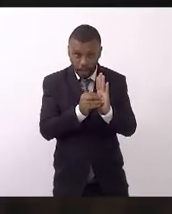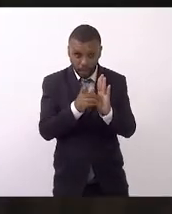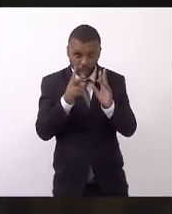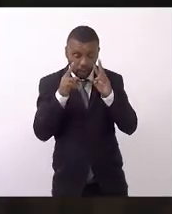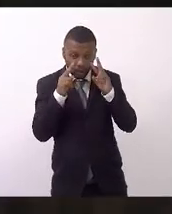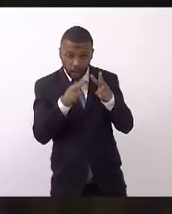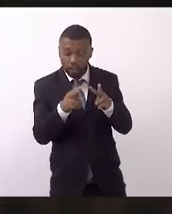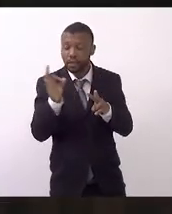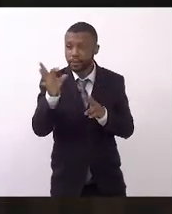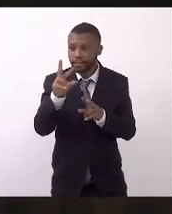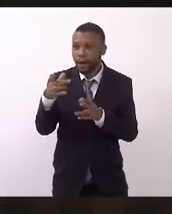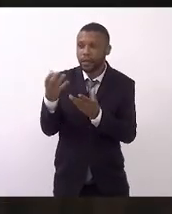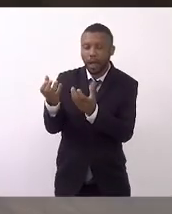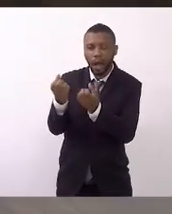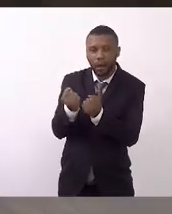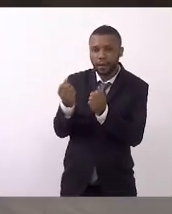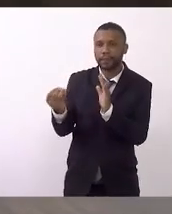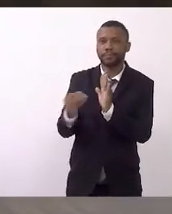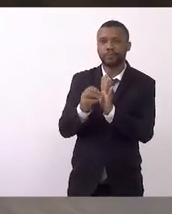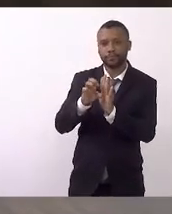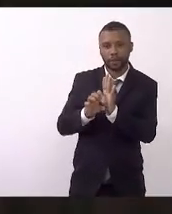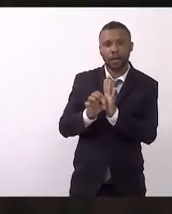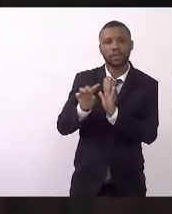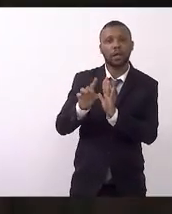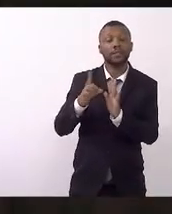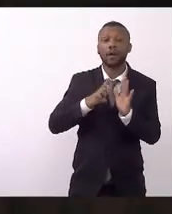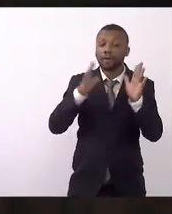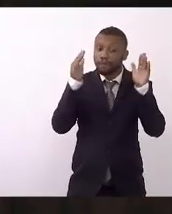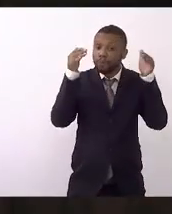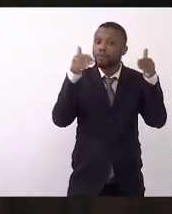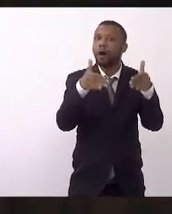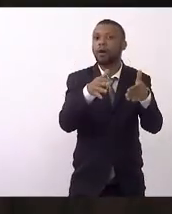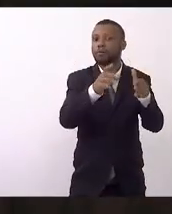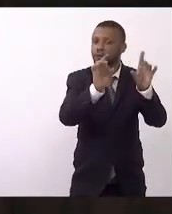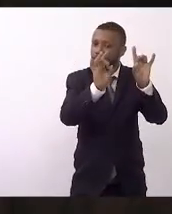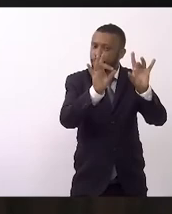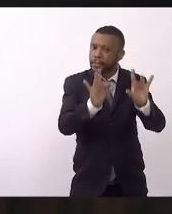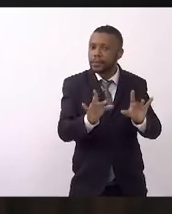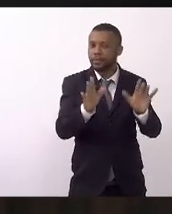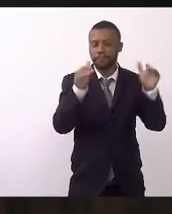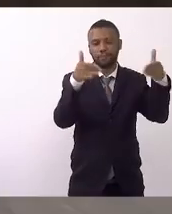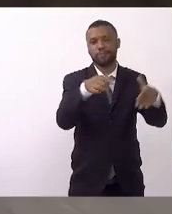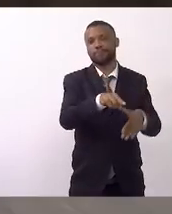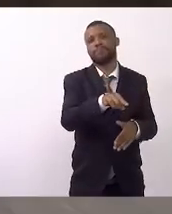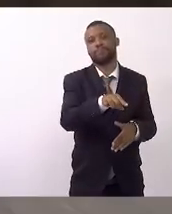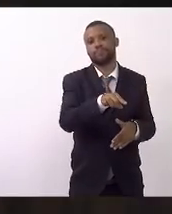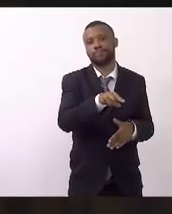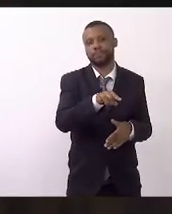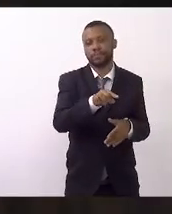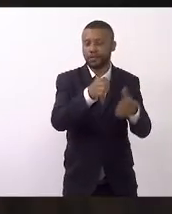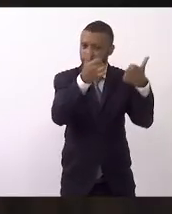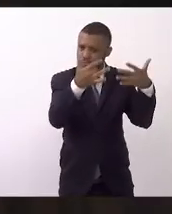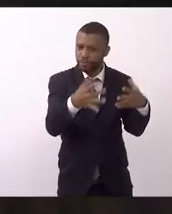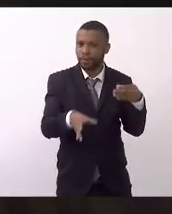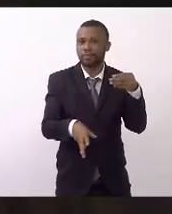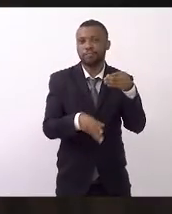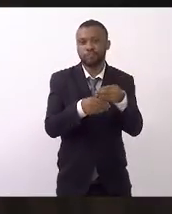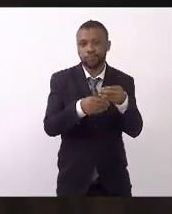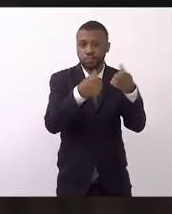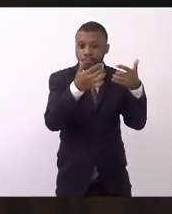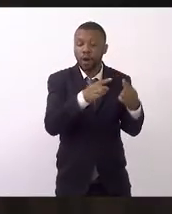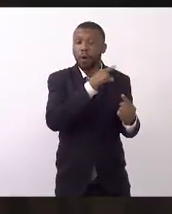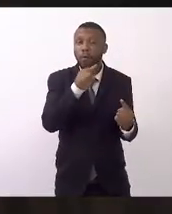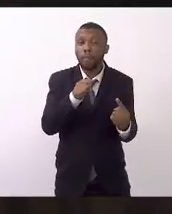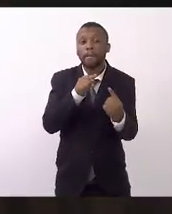emenda, com certeza, serão consideradas. Com um recorte aqui, nessa discussão pequena que eu estou fazendo, no